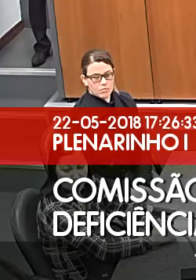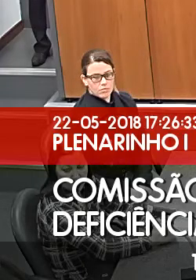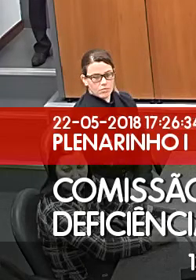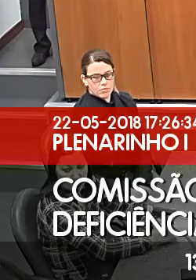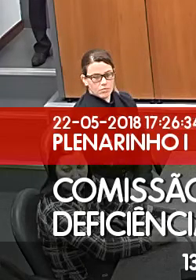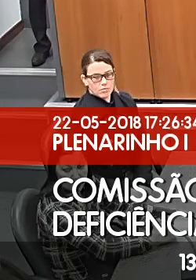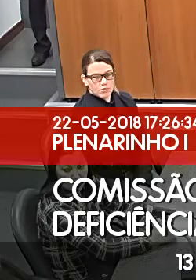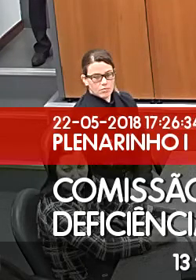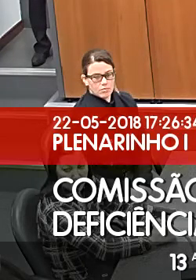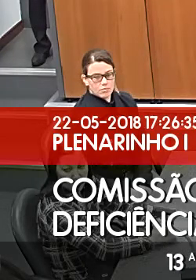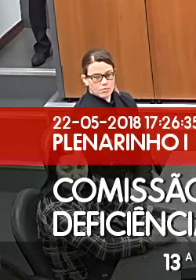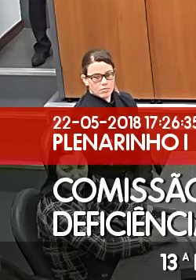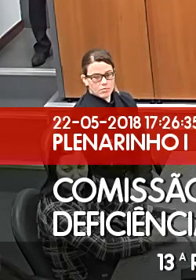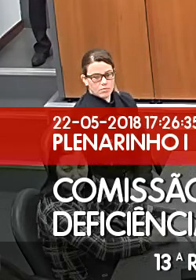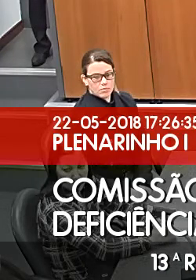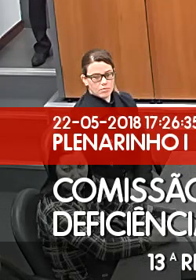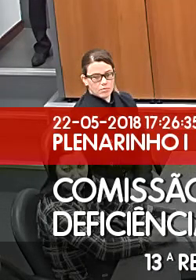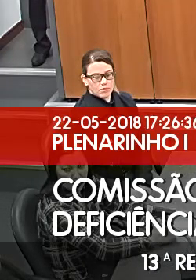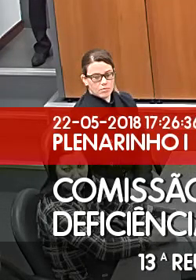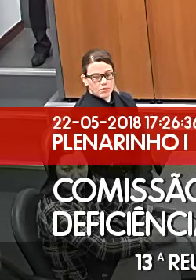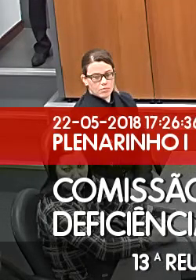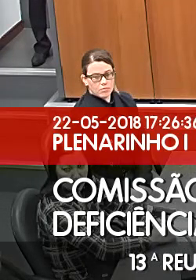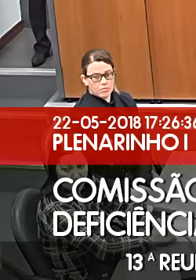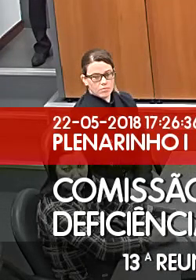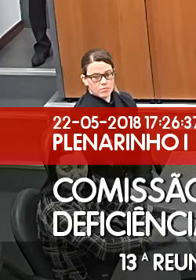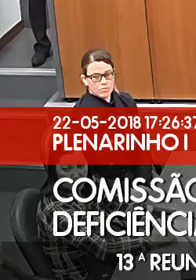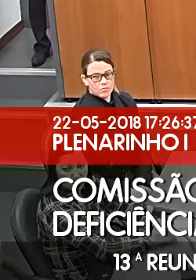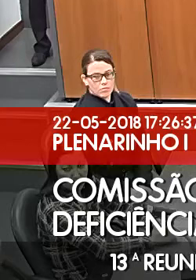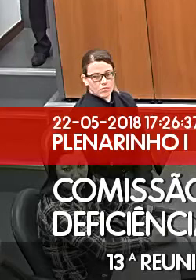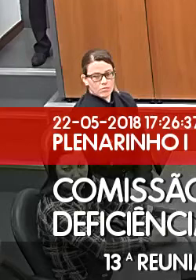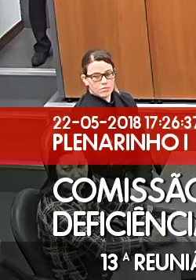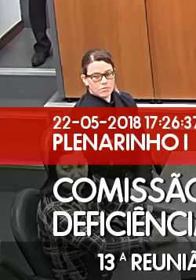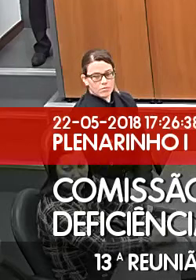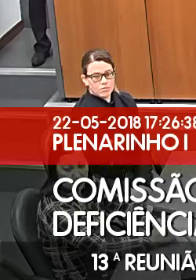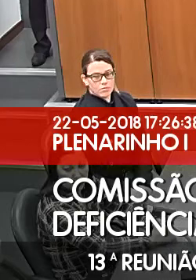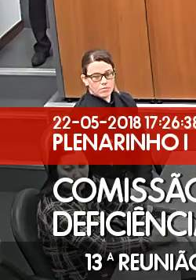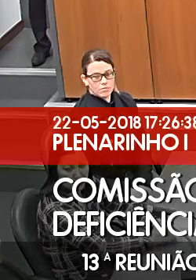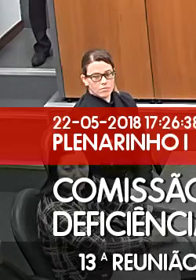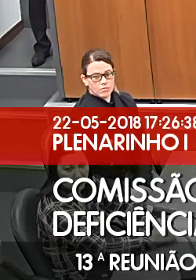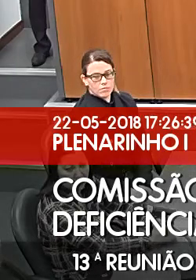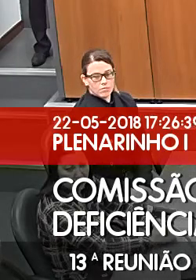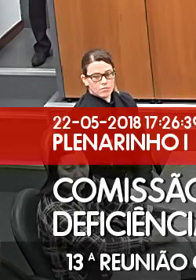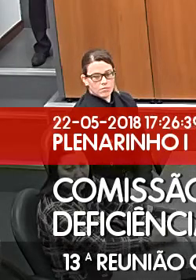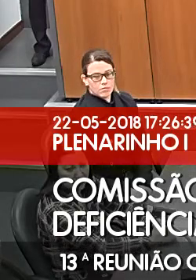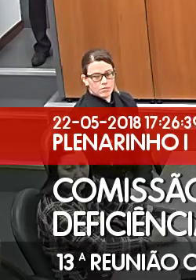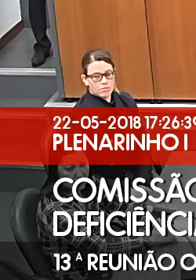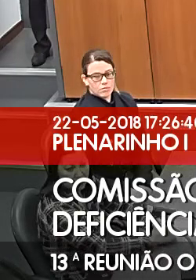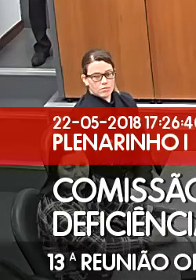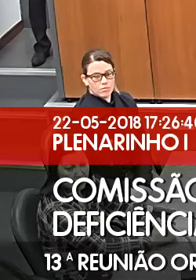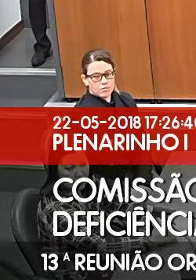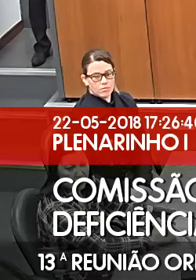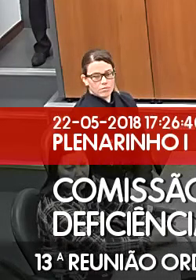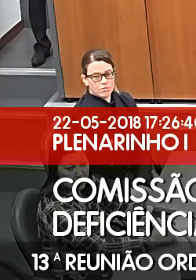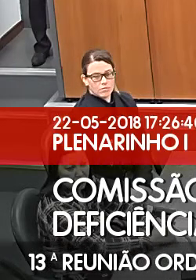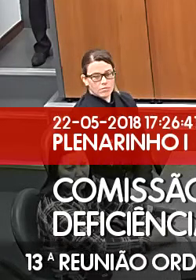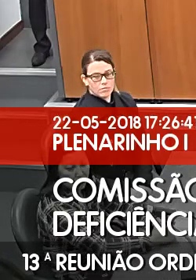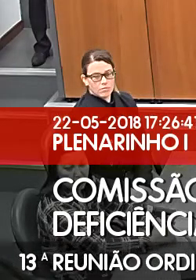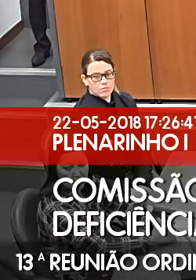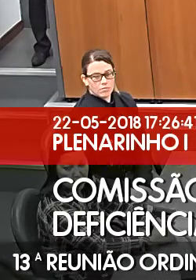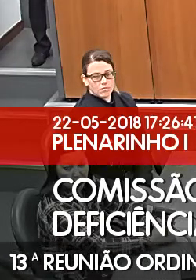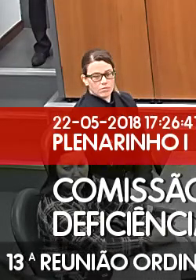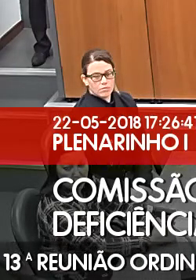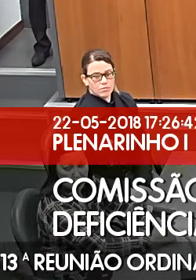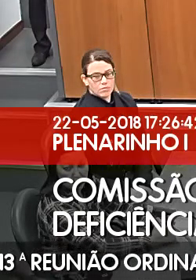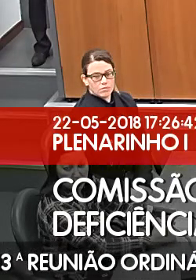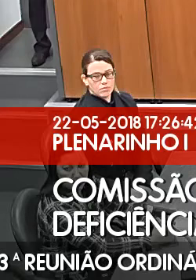com o meu irmão, que ele sempre me pede auxílio com documentos formais, que o português